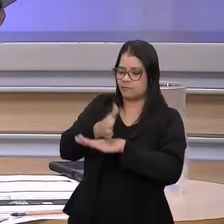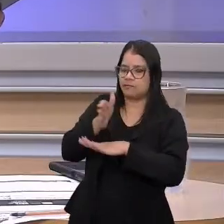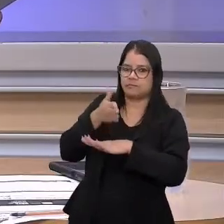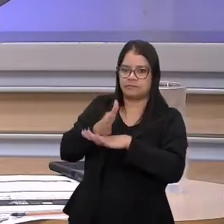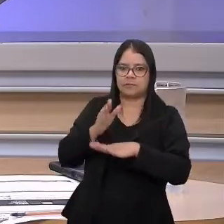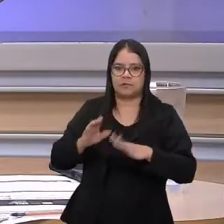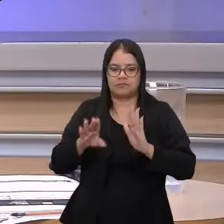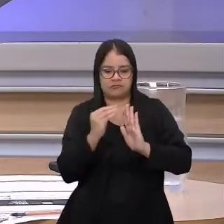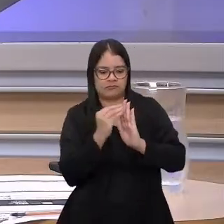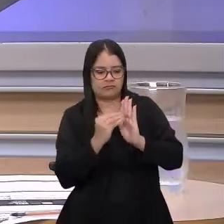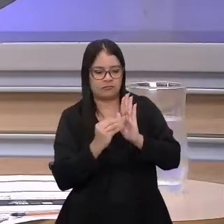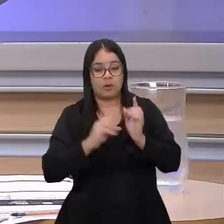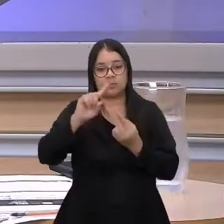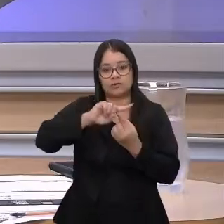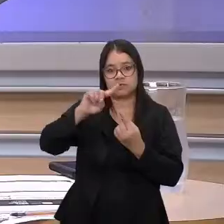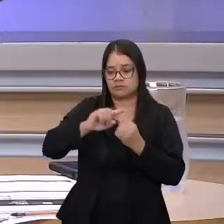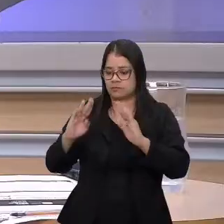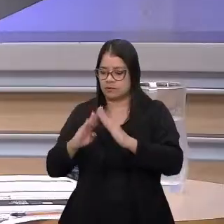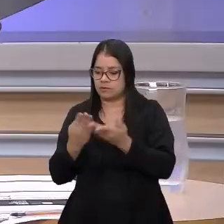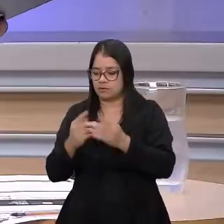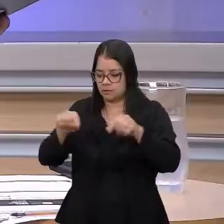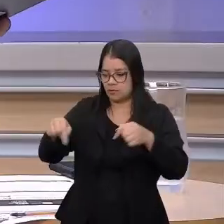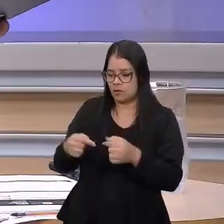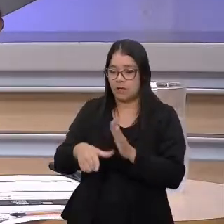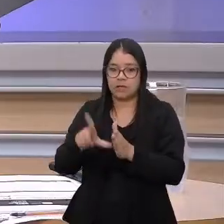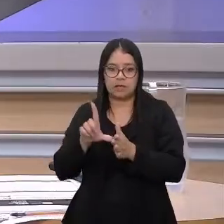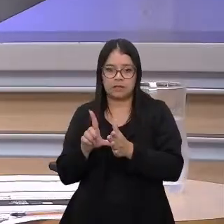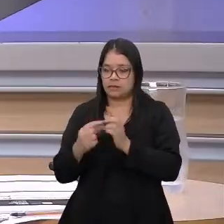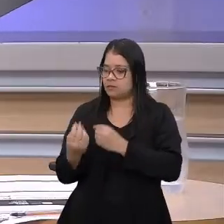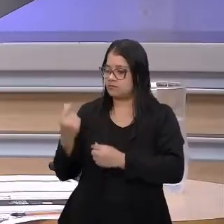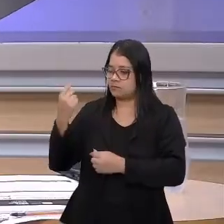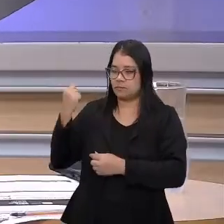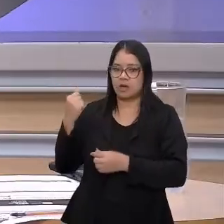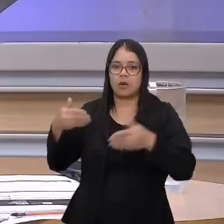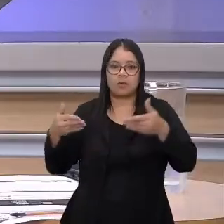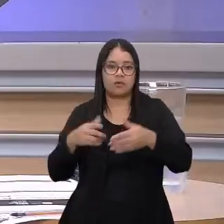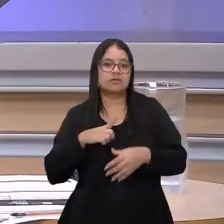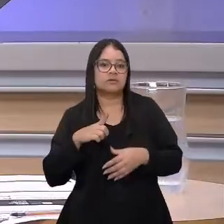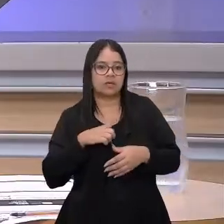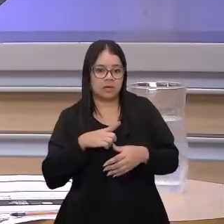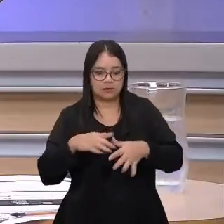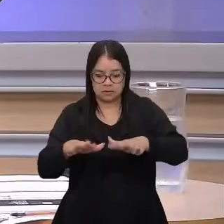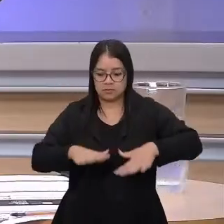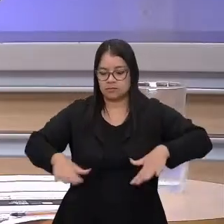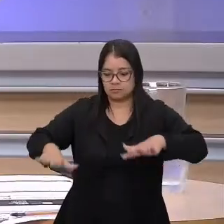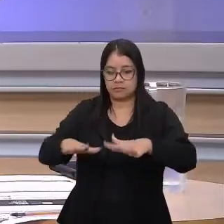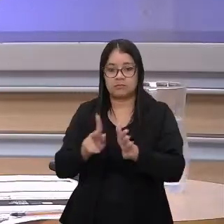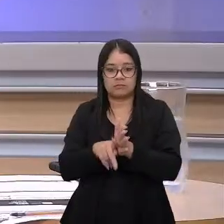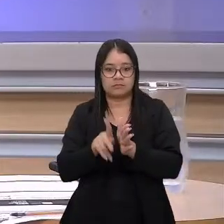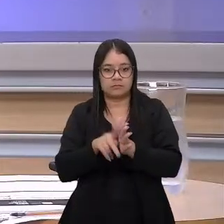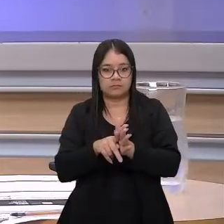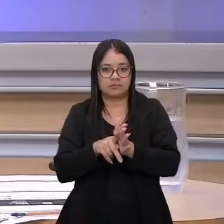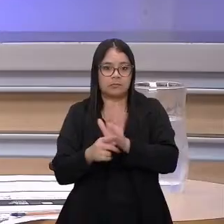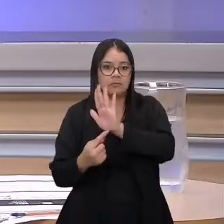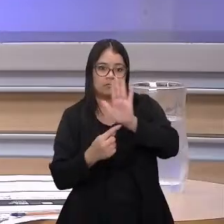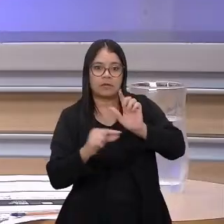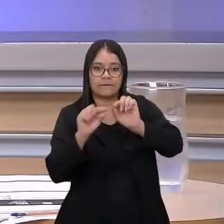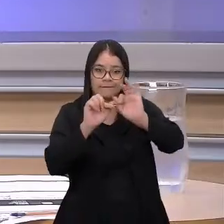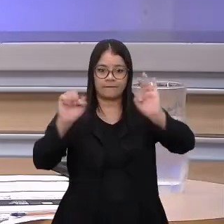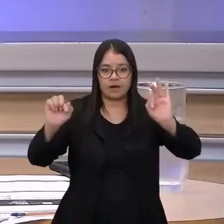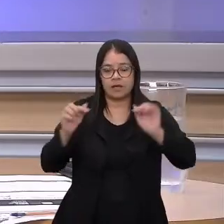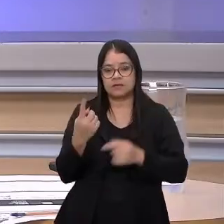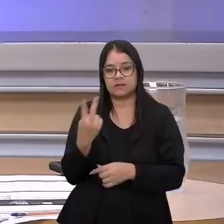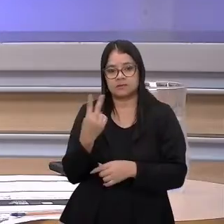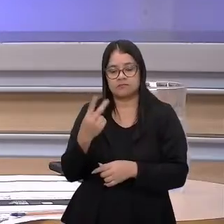tipo de conteúdo nas nossas escolas antigamente, e hoje a gente tem esse passo do programa. Ela até traz duas frases aqui